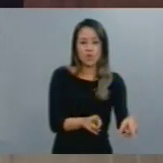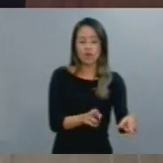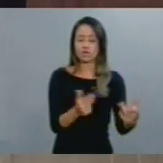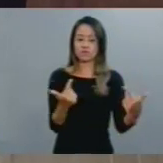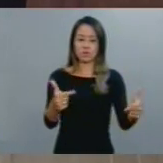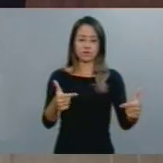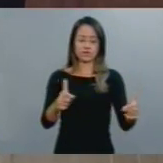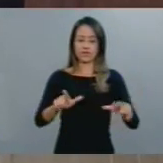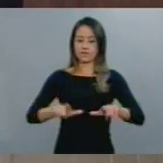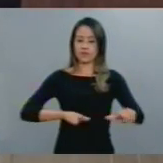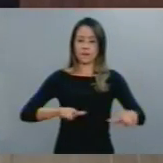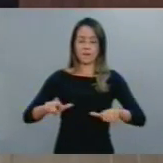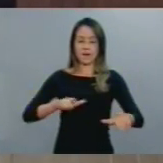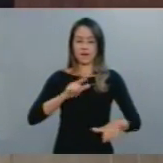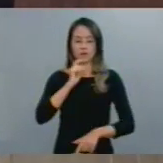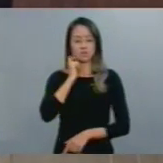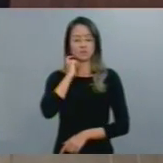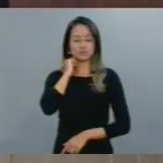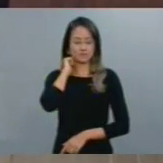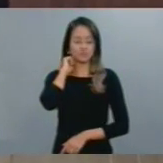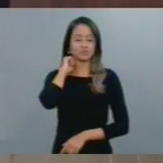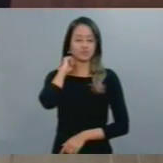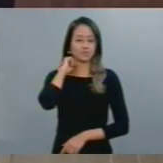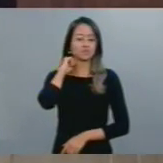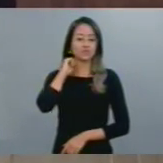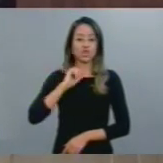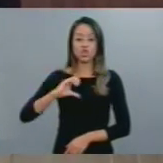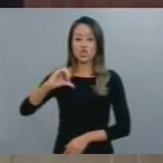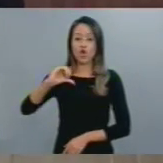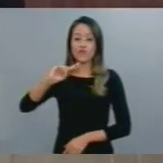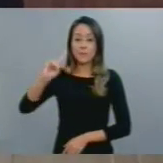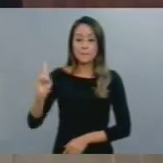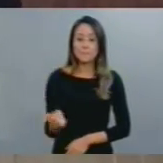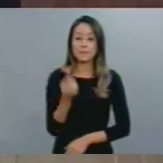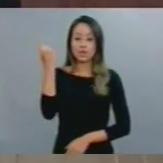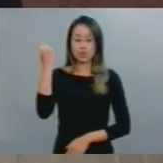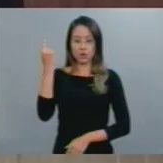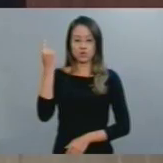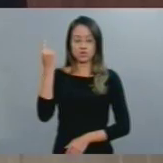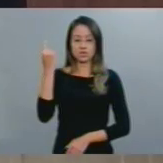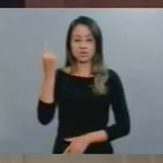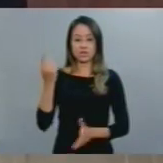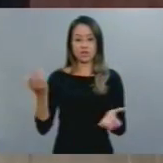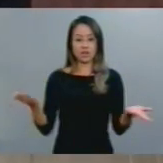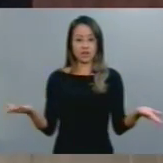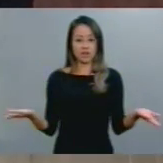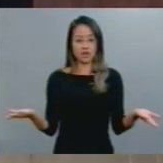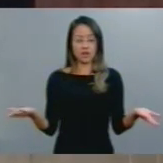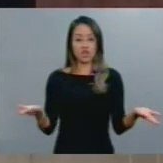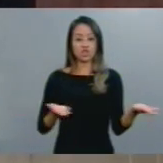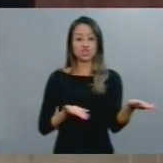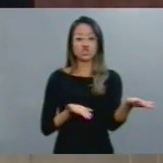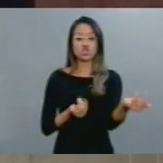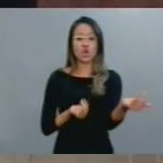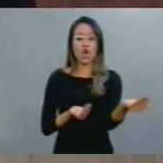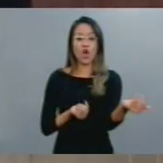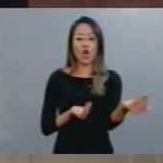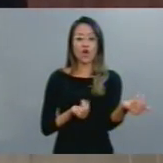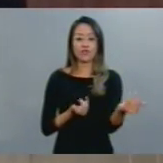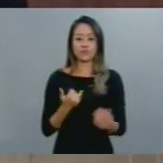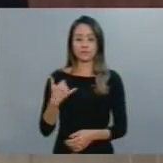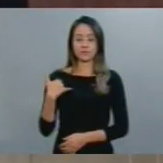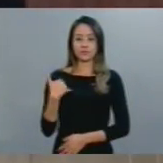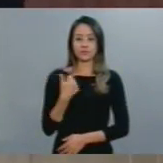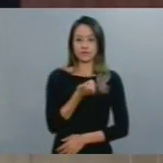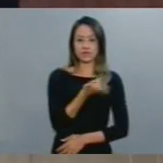desempregadas. 9 milhões de desempregados no Brasil. A taxa de desemprego juvenil de 16 a 24 anos é